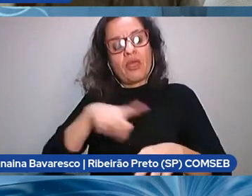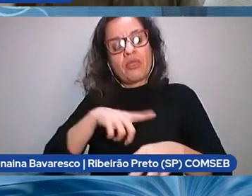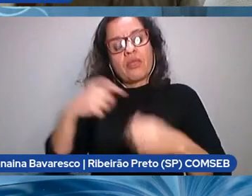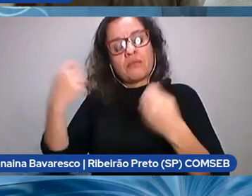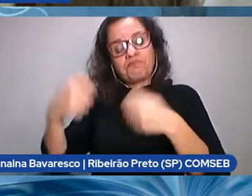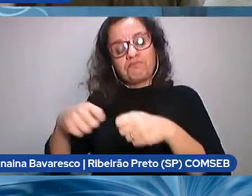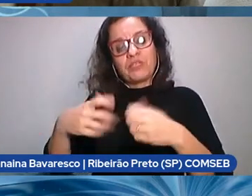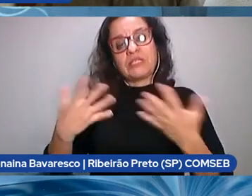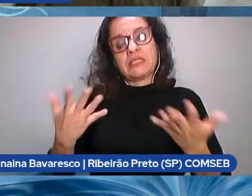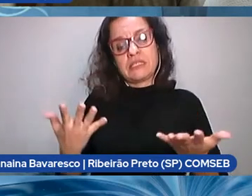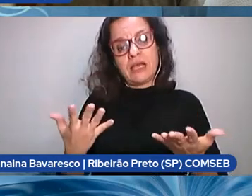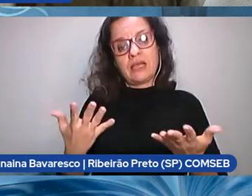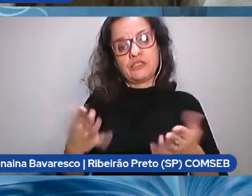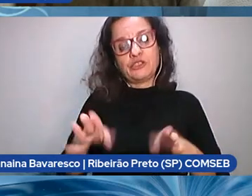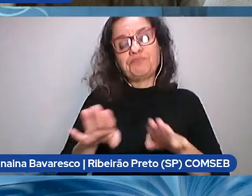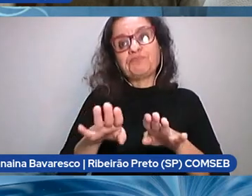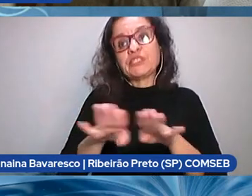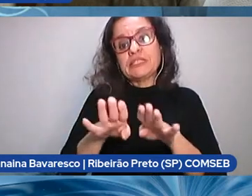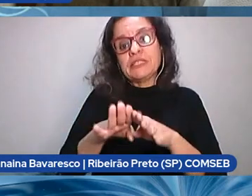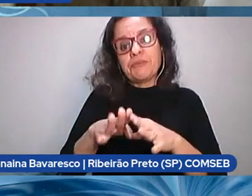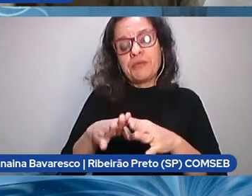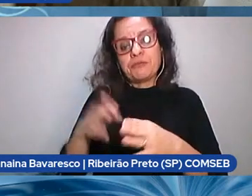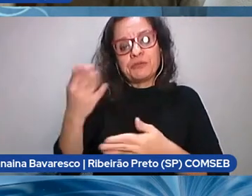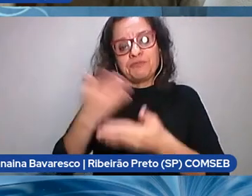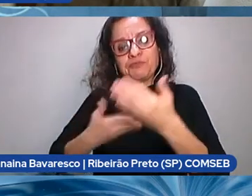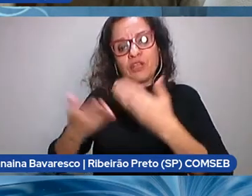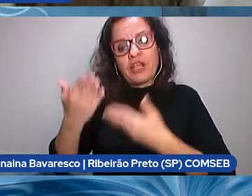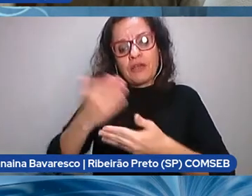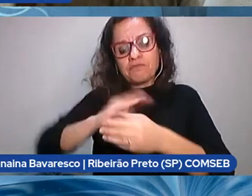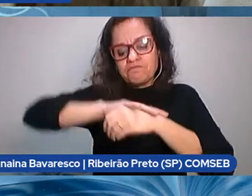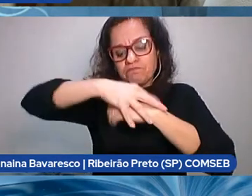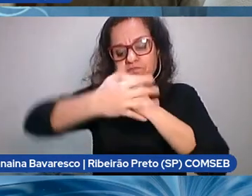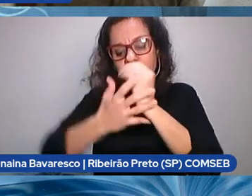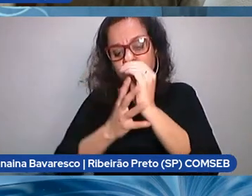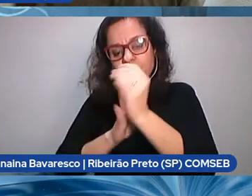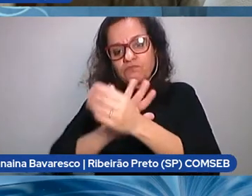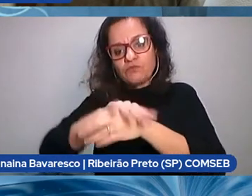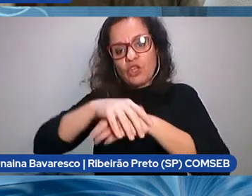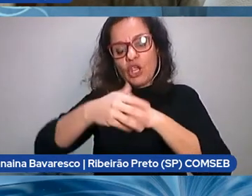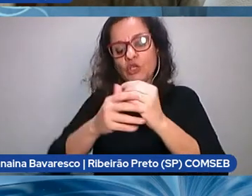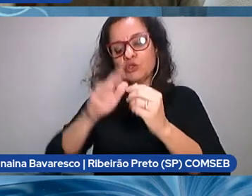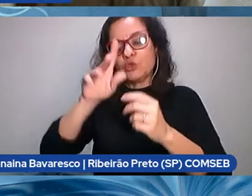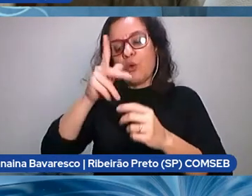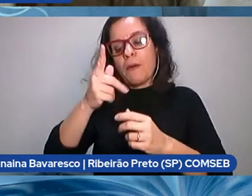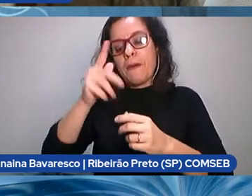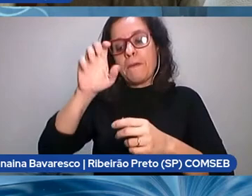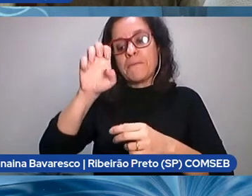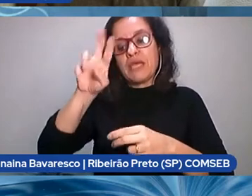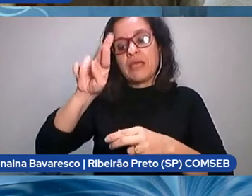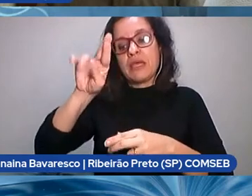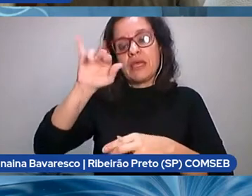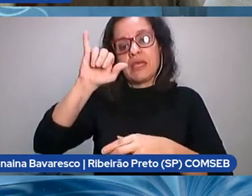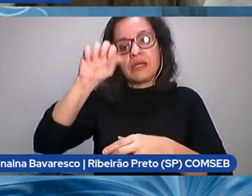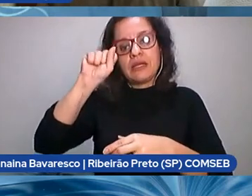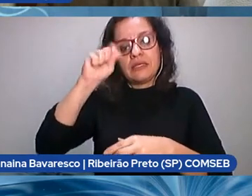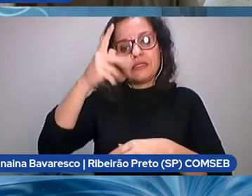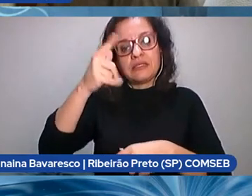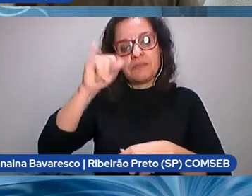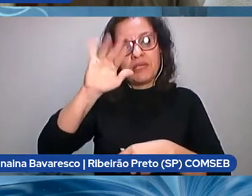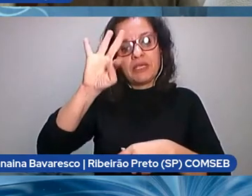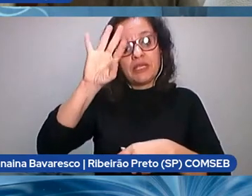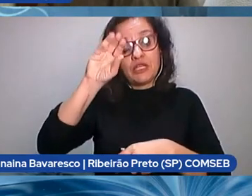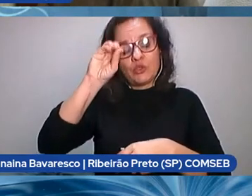Pois, embora revestido apenas do perispírito, esse corpo também é feito